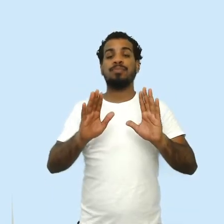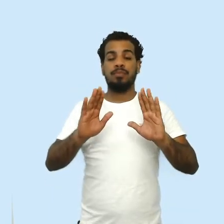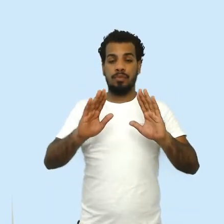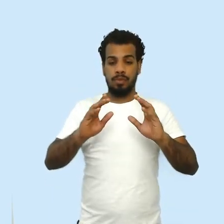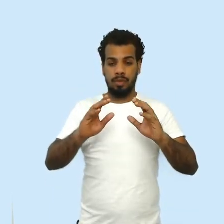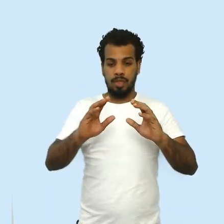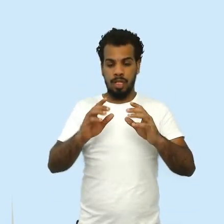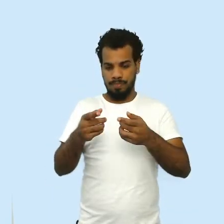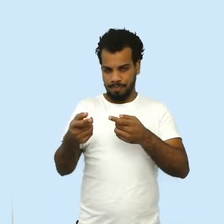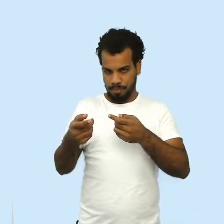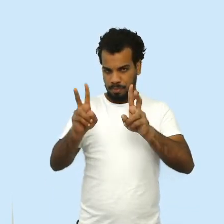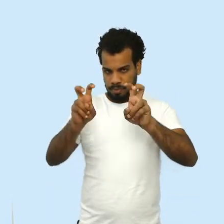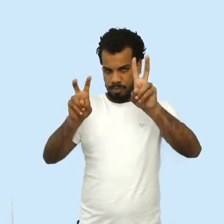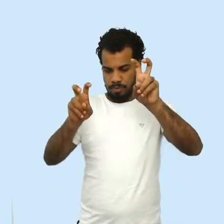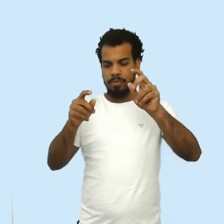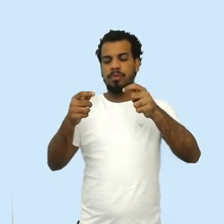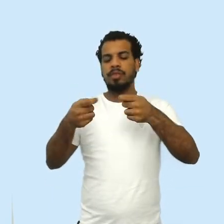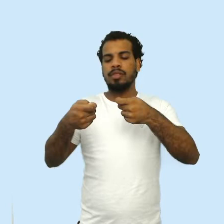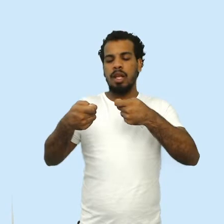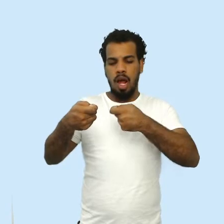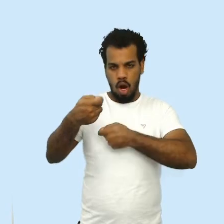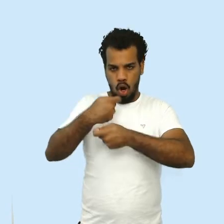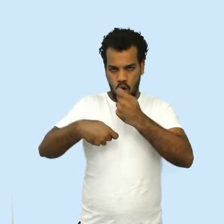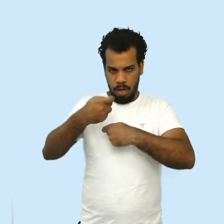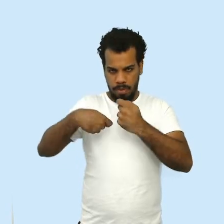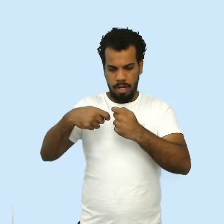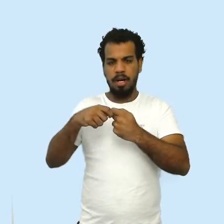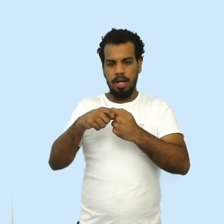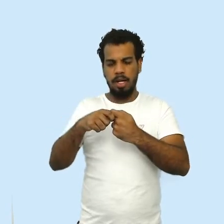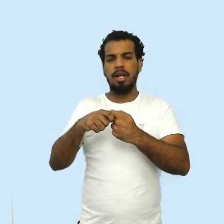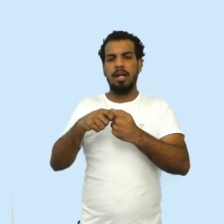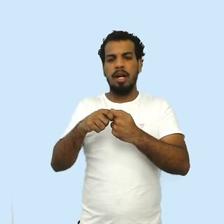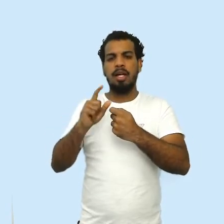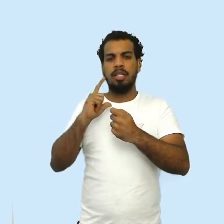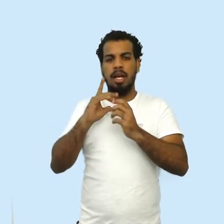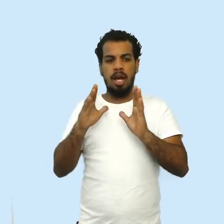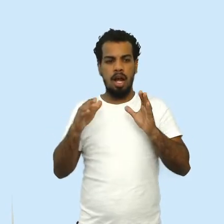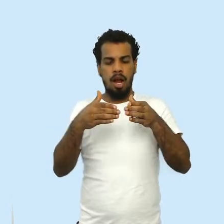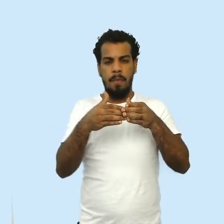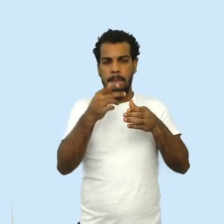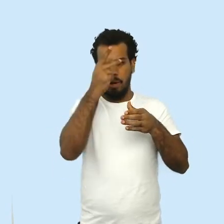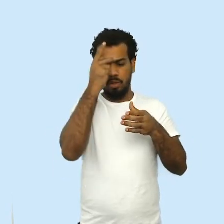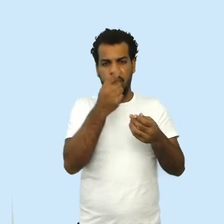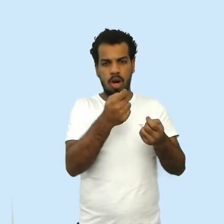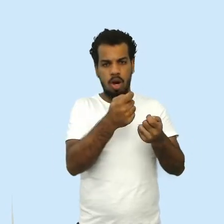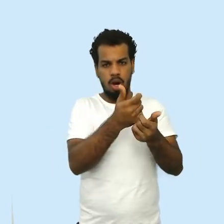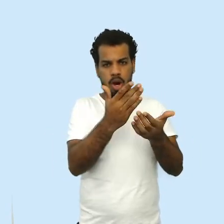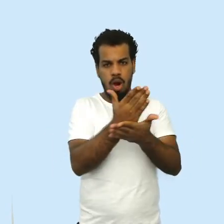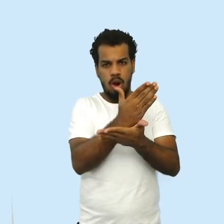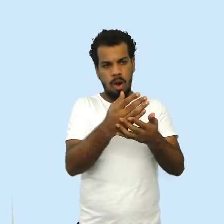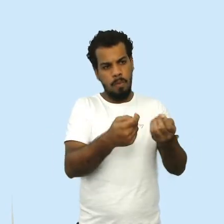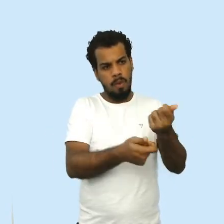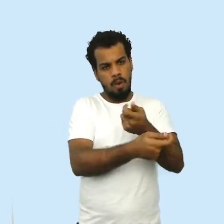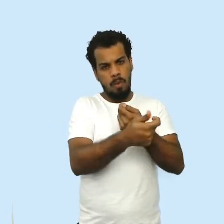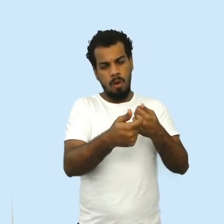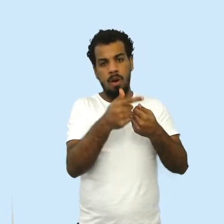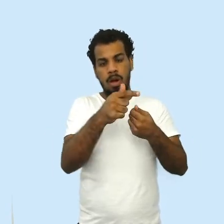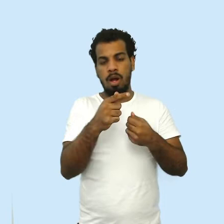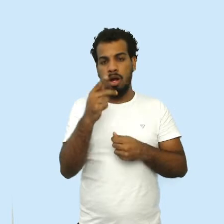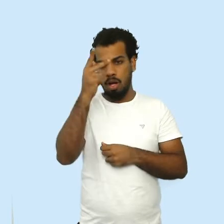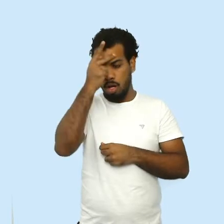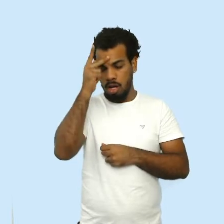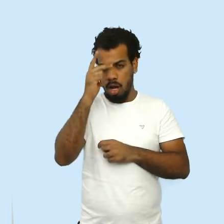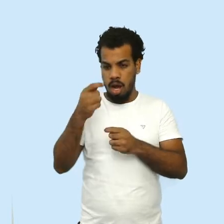e dos meios de comunicação elas estão na mão de poucas pessoas. Ou seja, as mesmas pessoas que